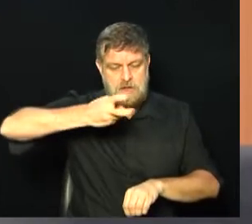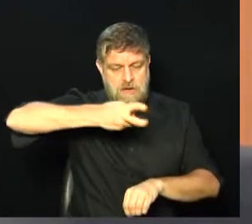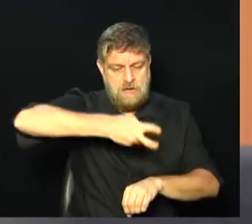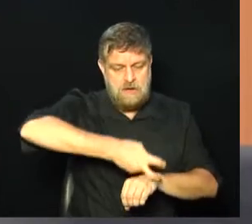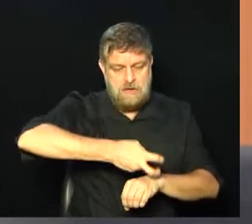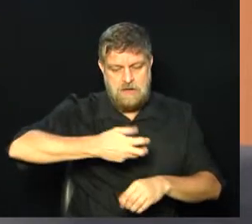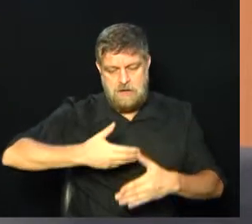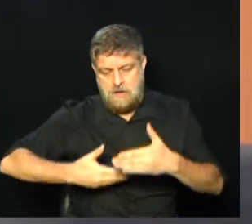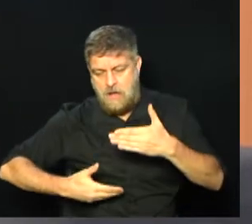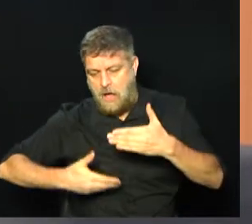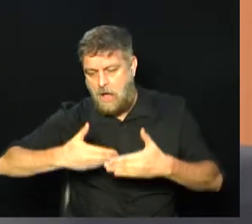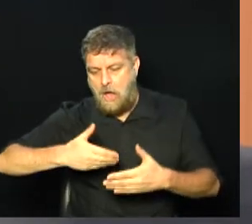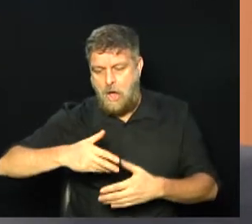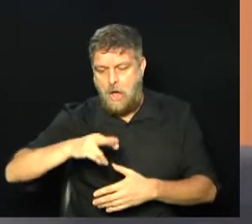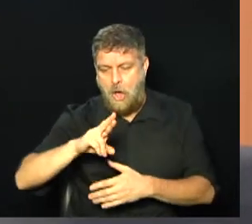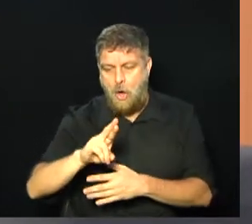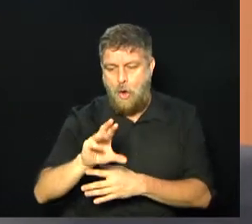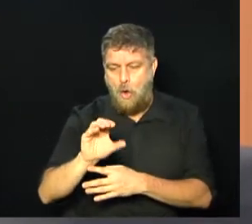mais